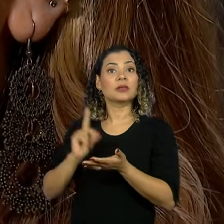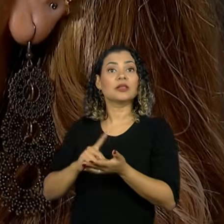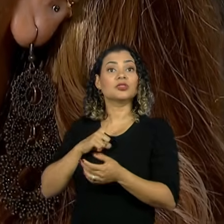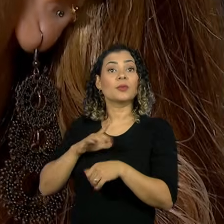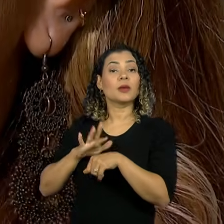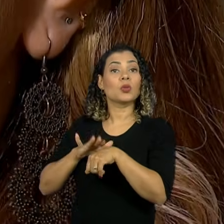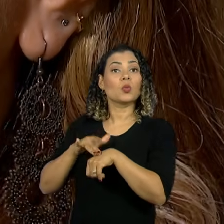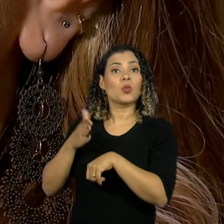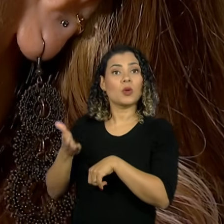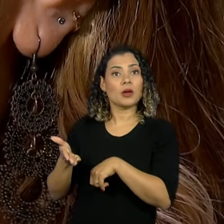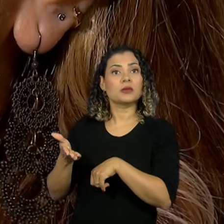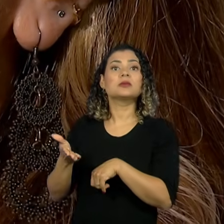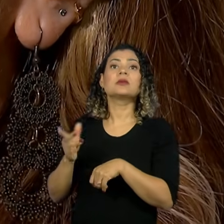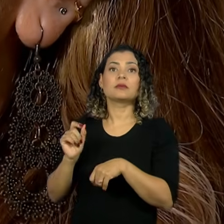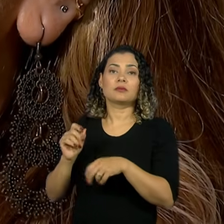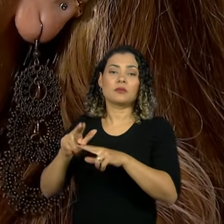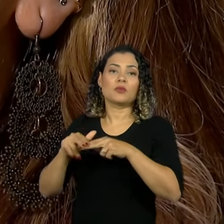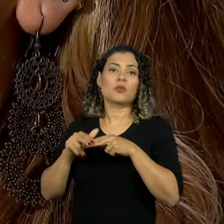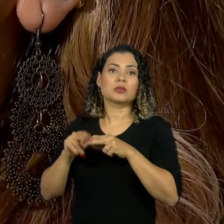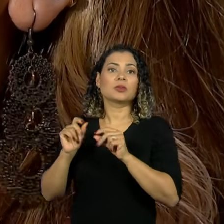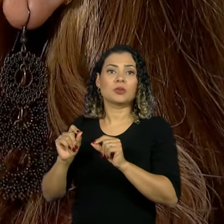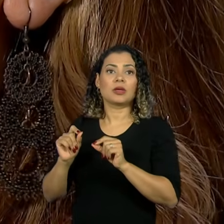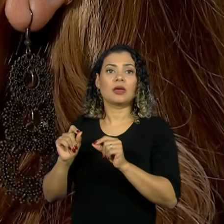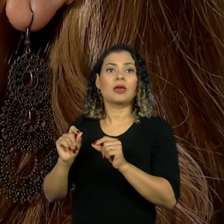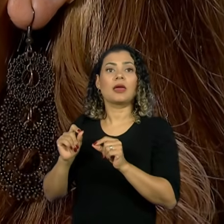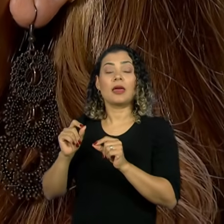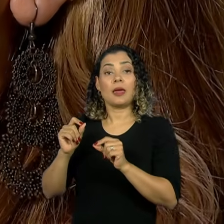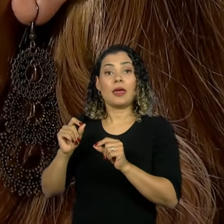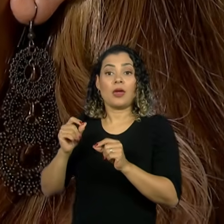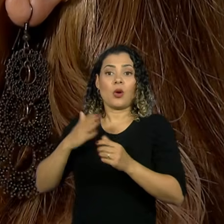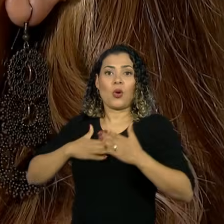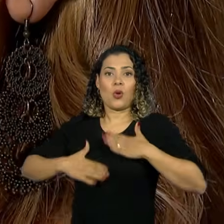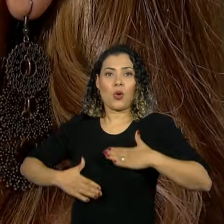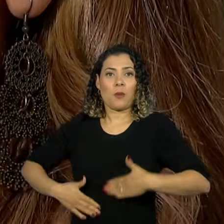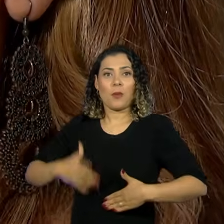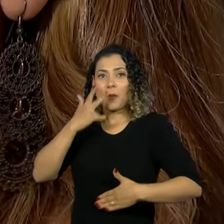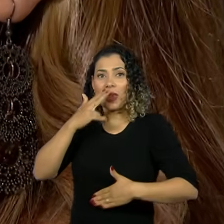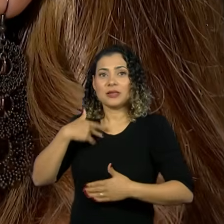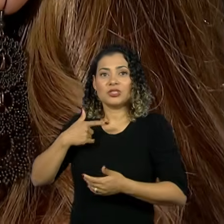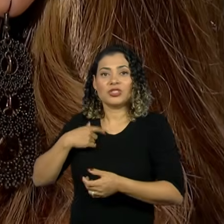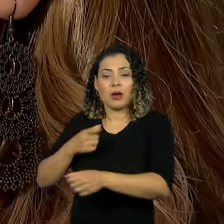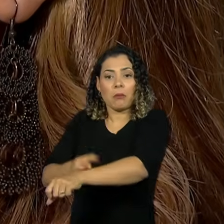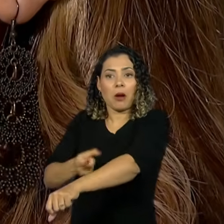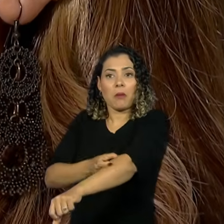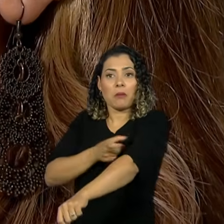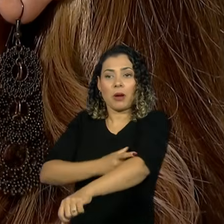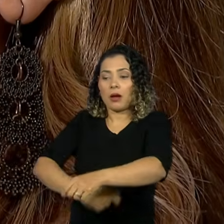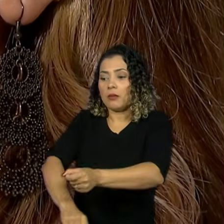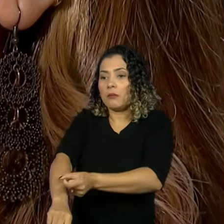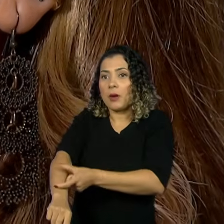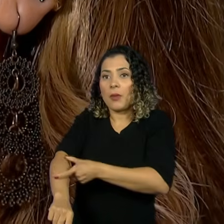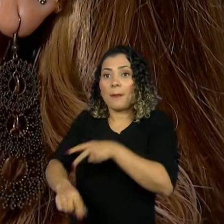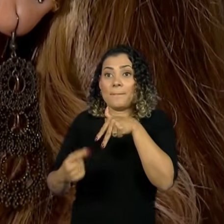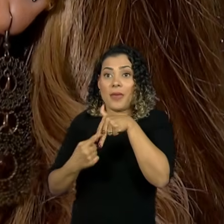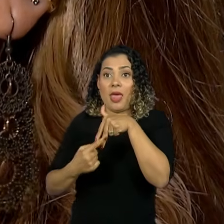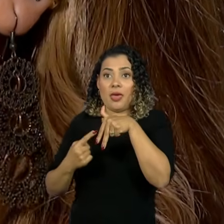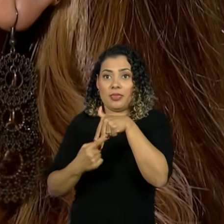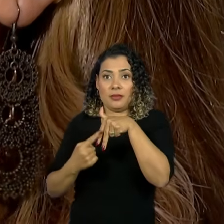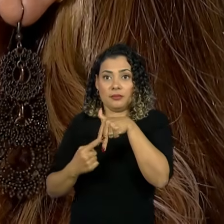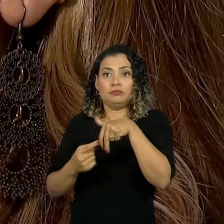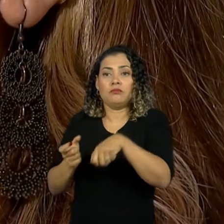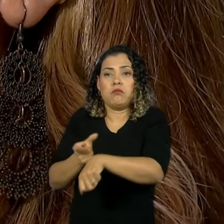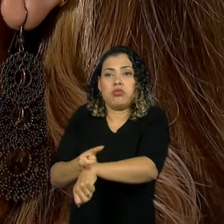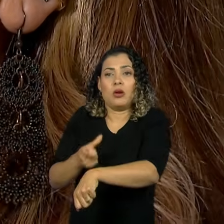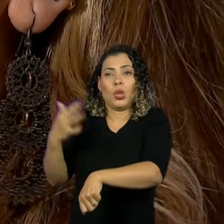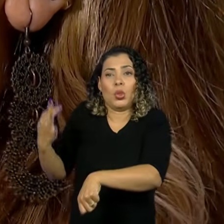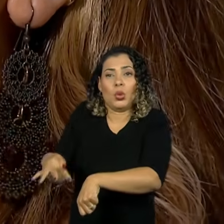doença aterosclerótica, uma insuficiência vascular, e aí Sim. ela apresentava feridas nas pernas que sei. eram muito